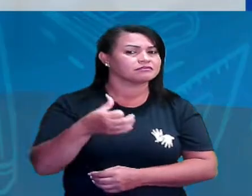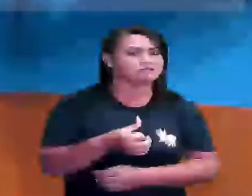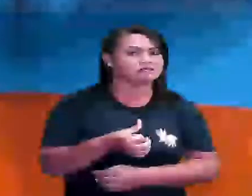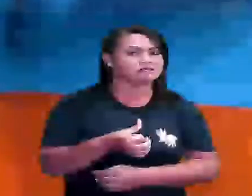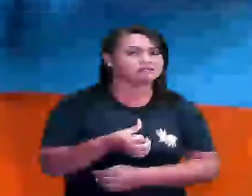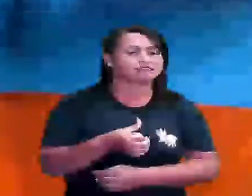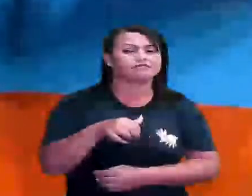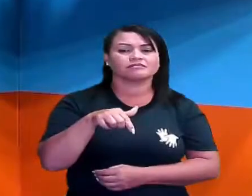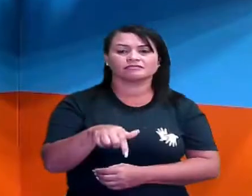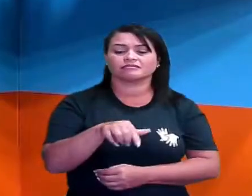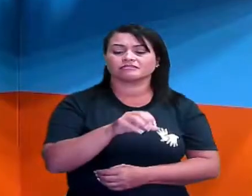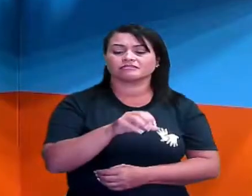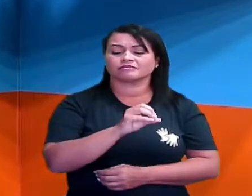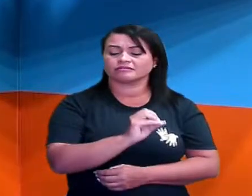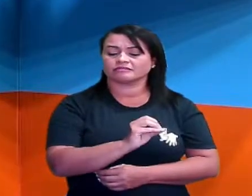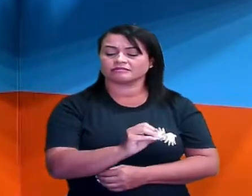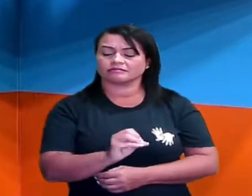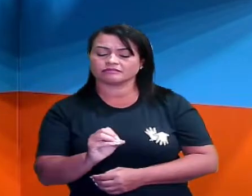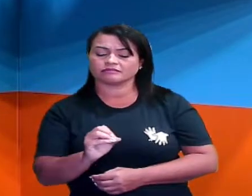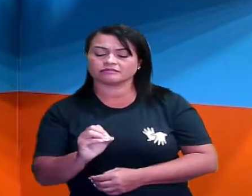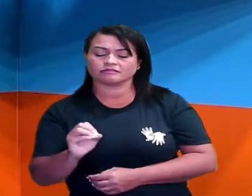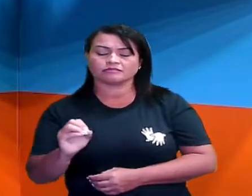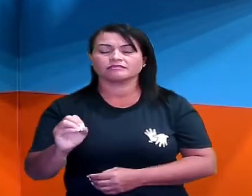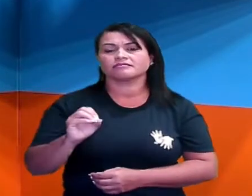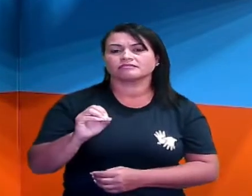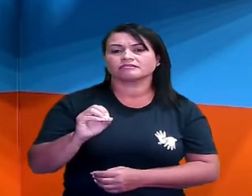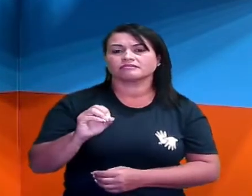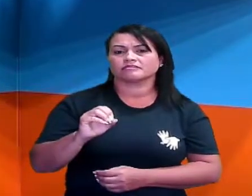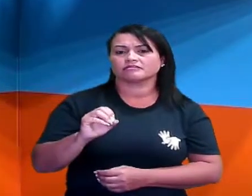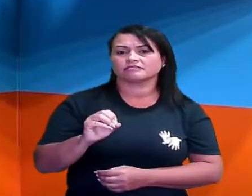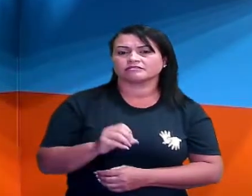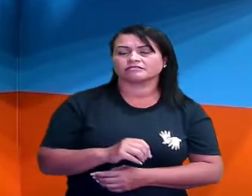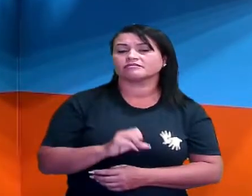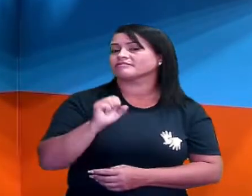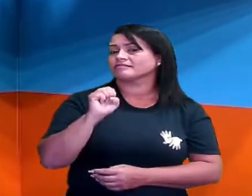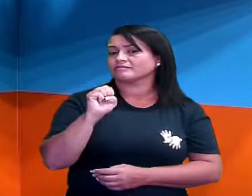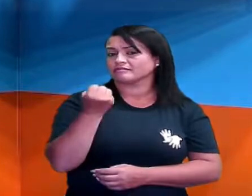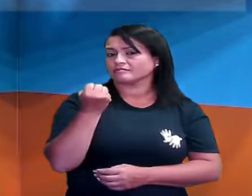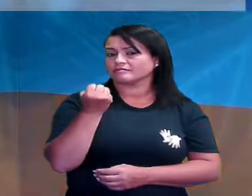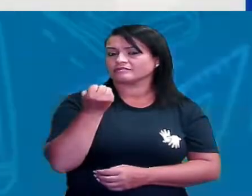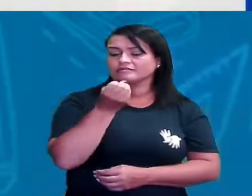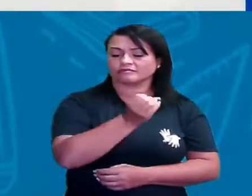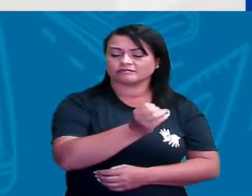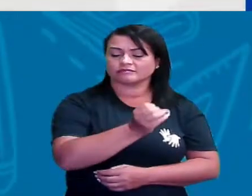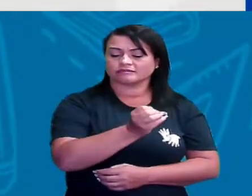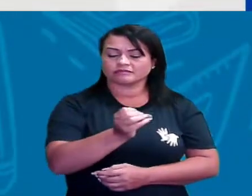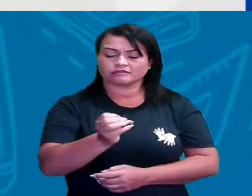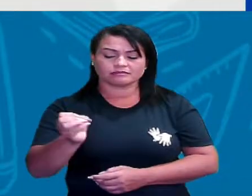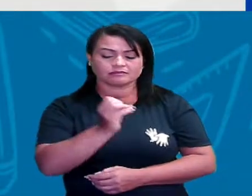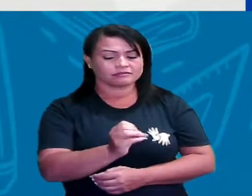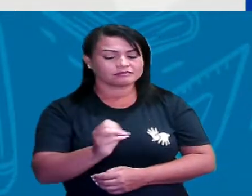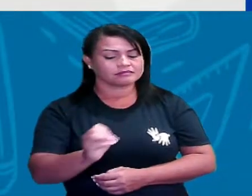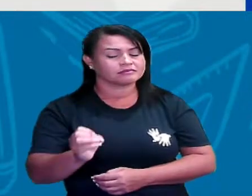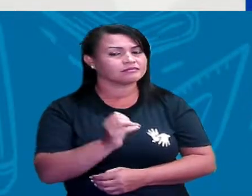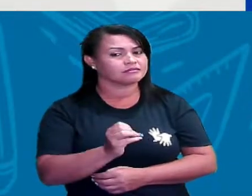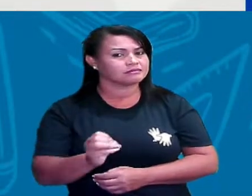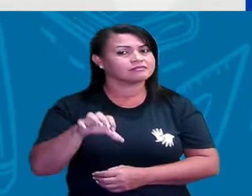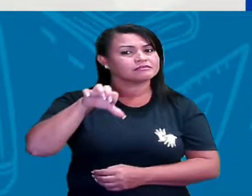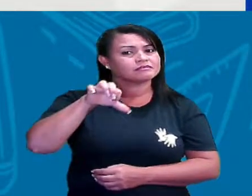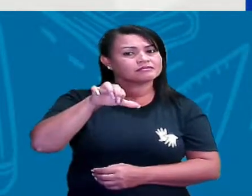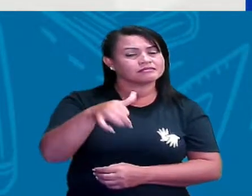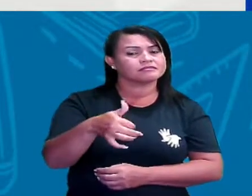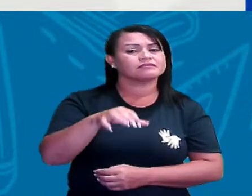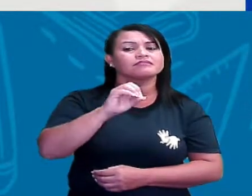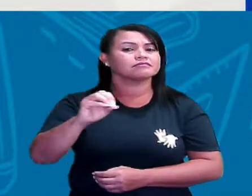bolinhas. 7 unidades, 7 bolinhas. 8 unidades, 8 bolinhas. 9